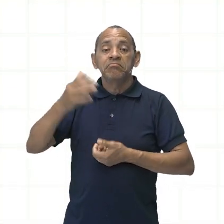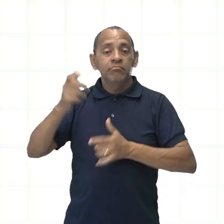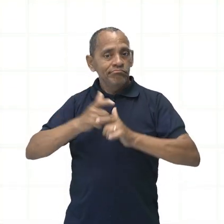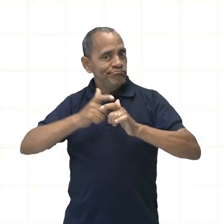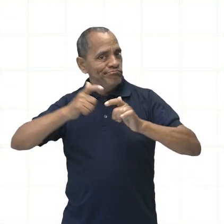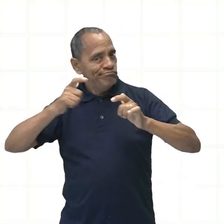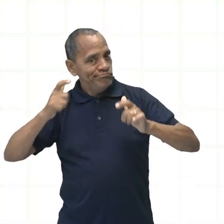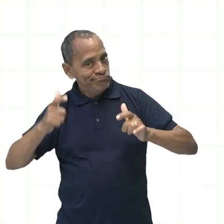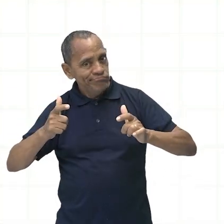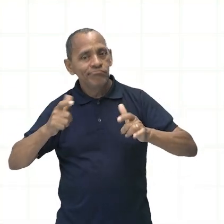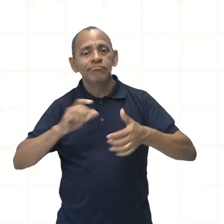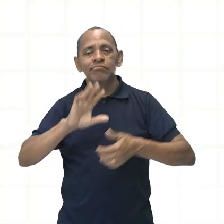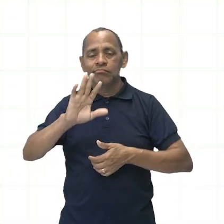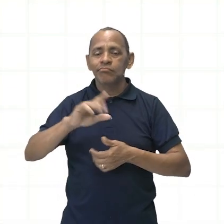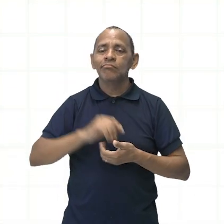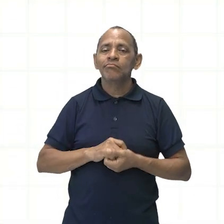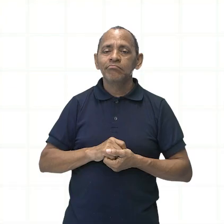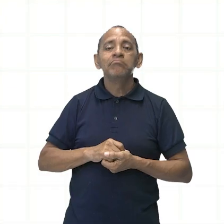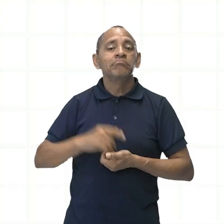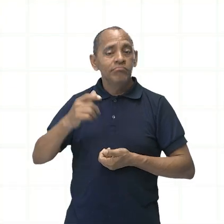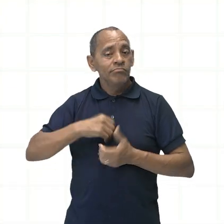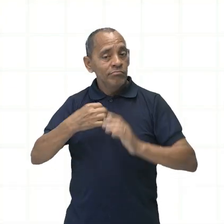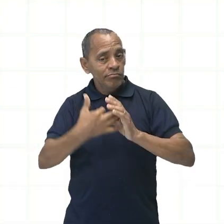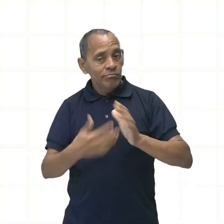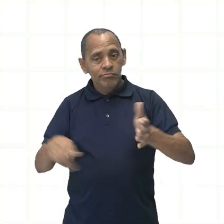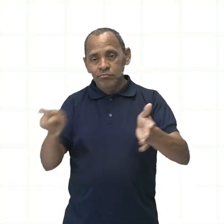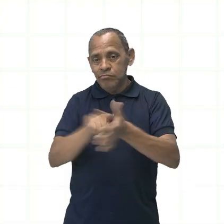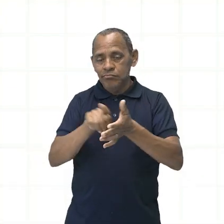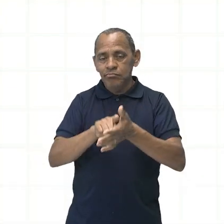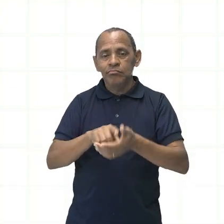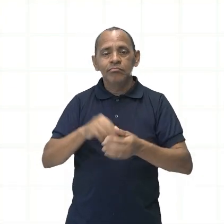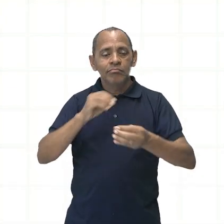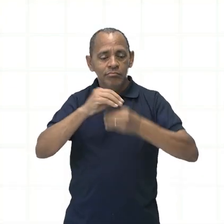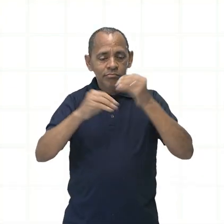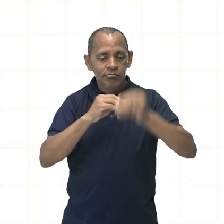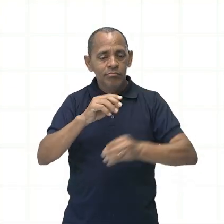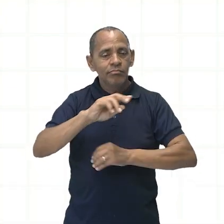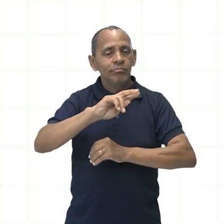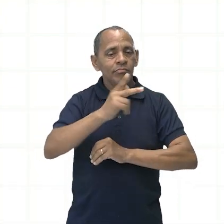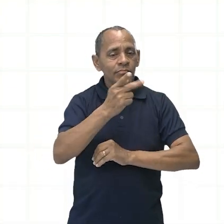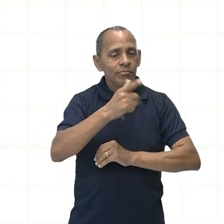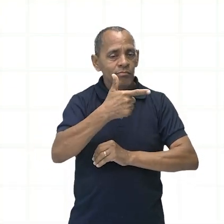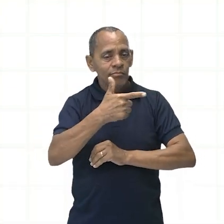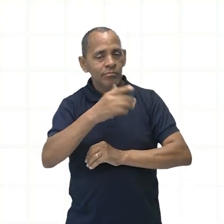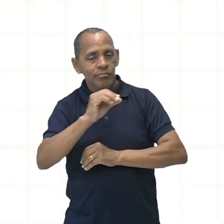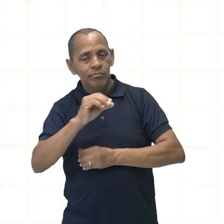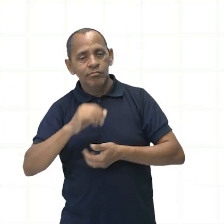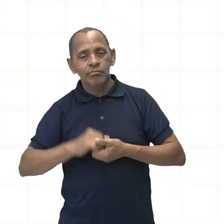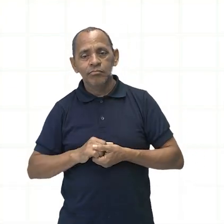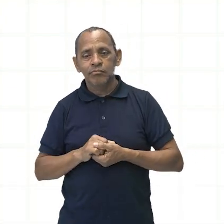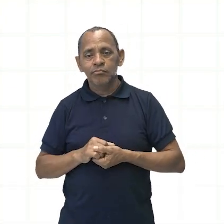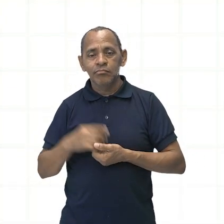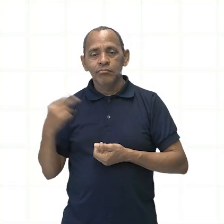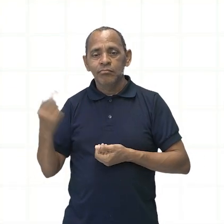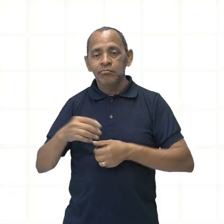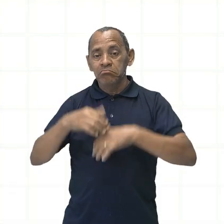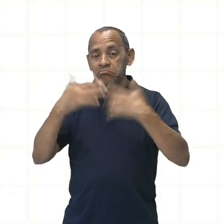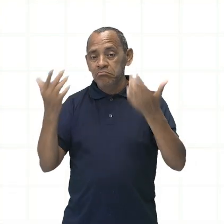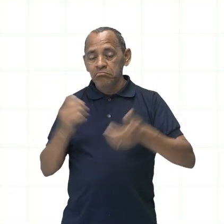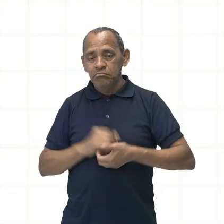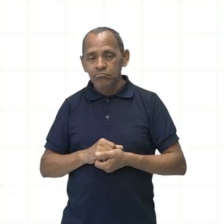enorme, mas bem definida, de moléculas de H2O, que são exatamente qual valor?